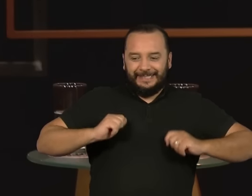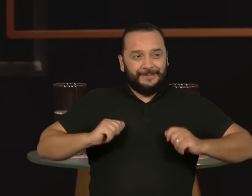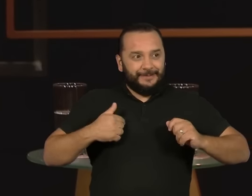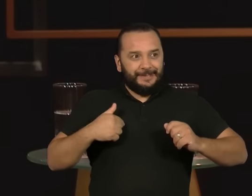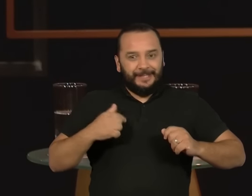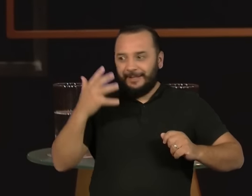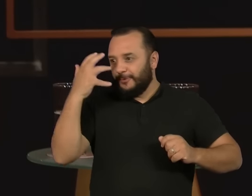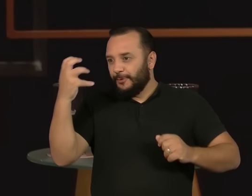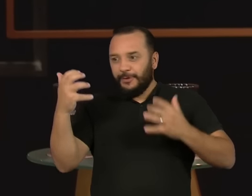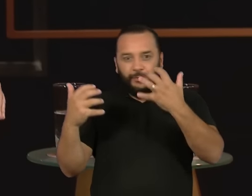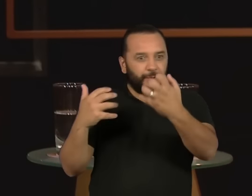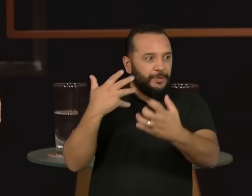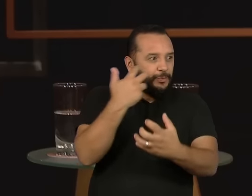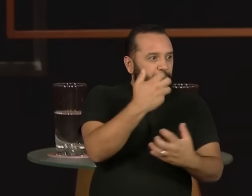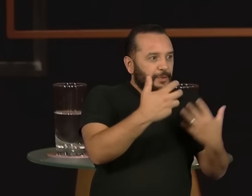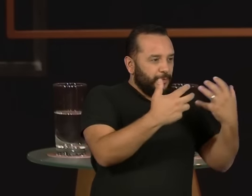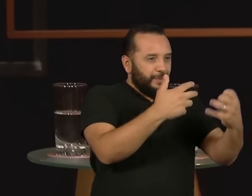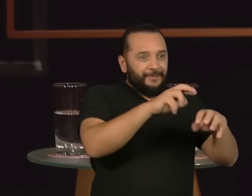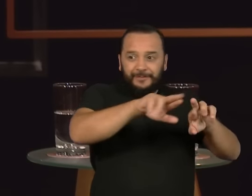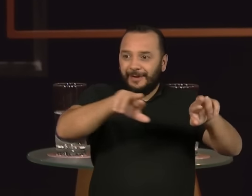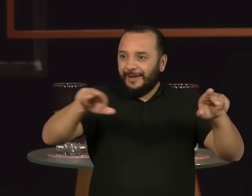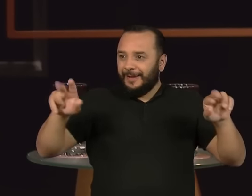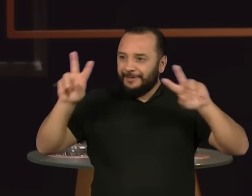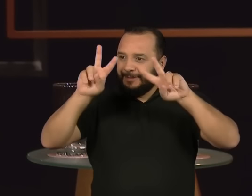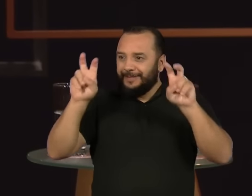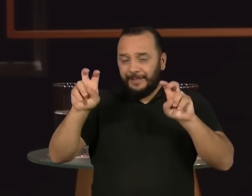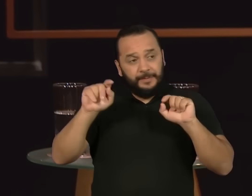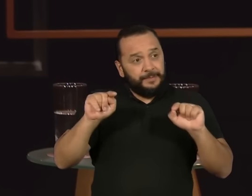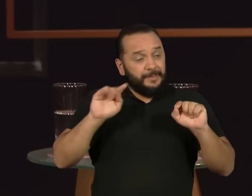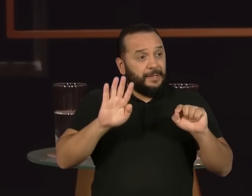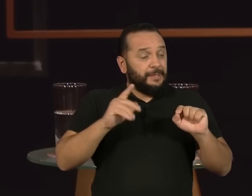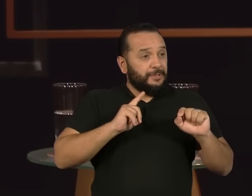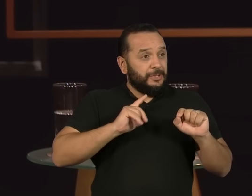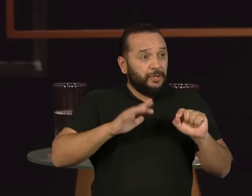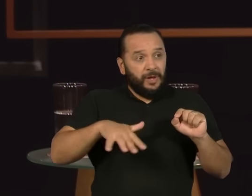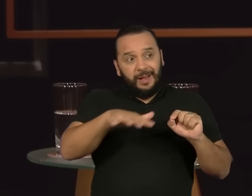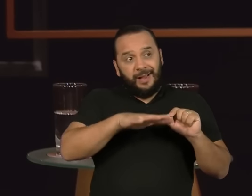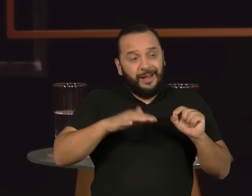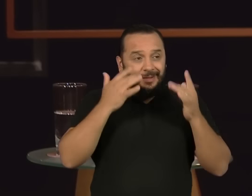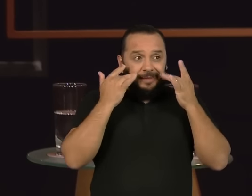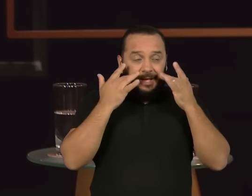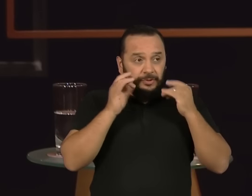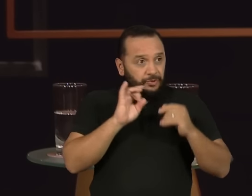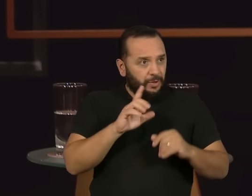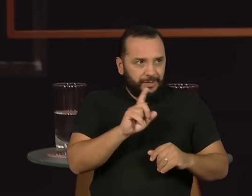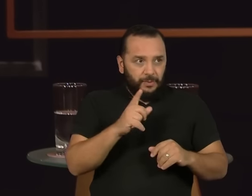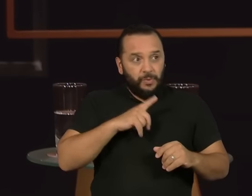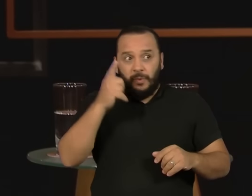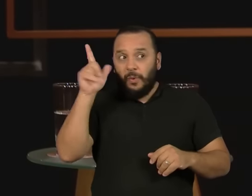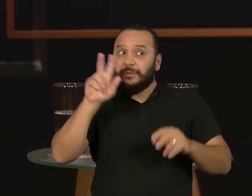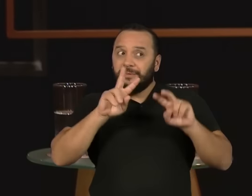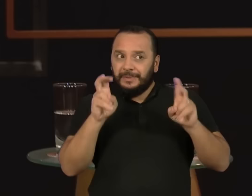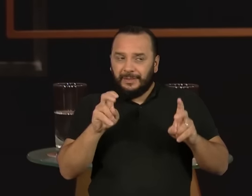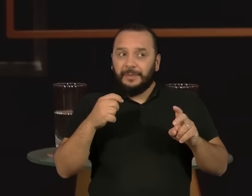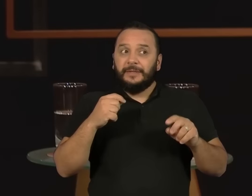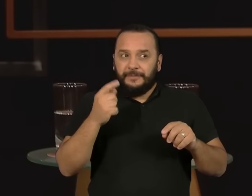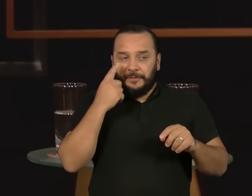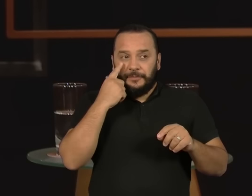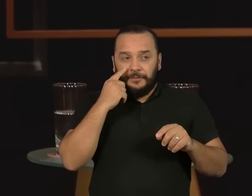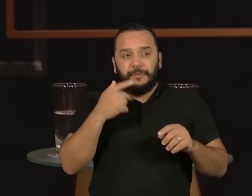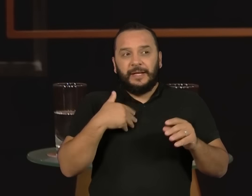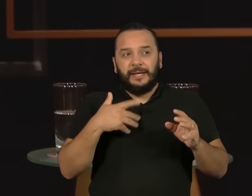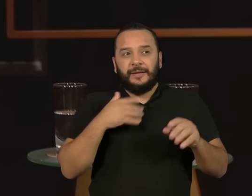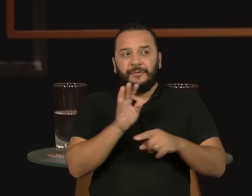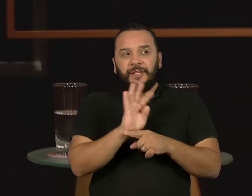várias coisas e tal. Mas não só por aspectos ligados à dramaturgia. A gente produziu um quadro sobre o seu envolvimento